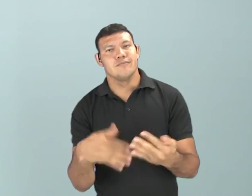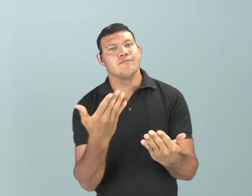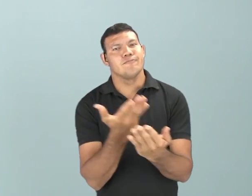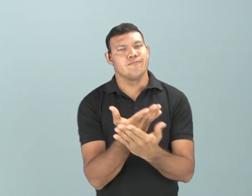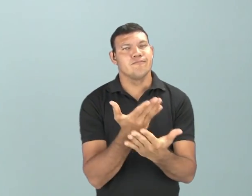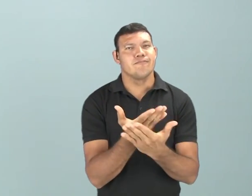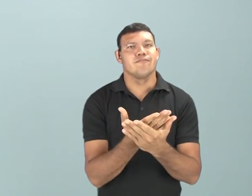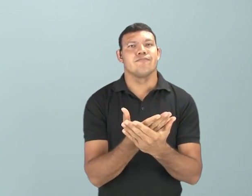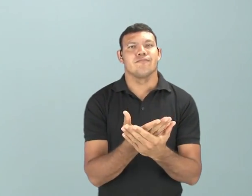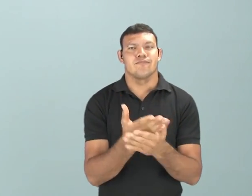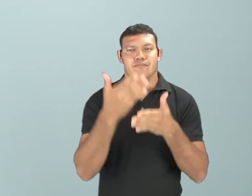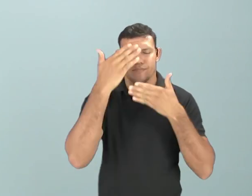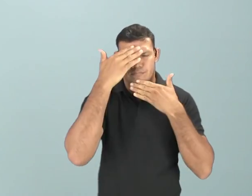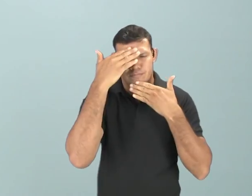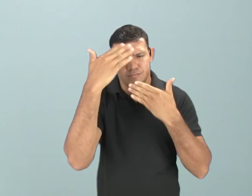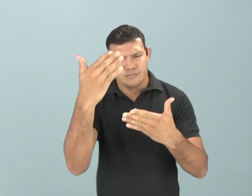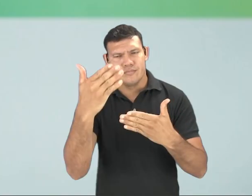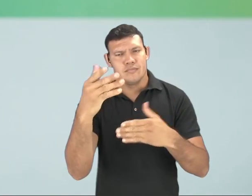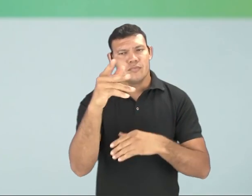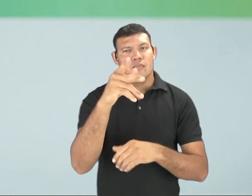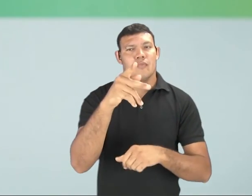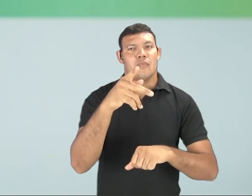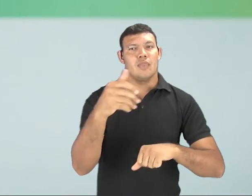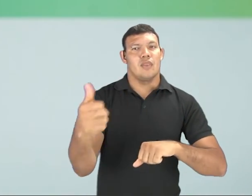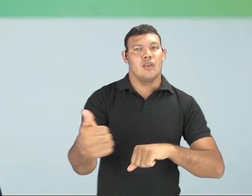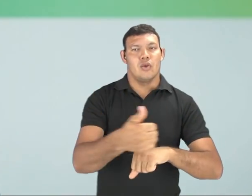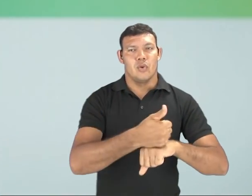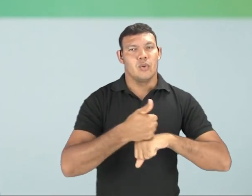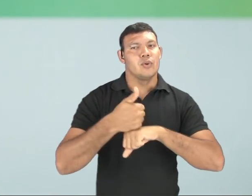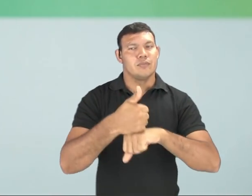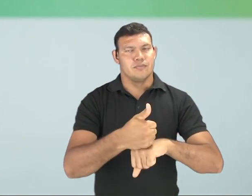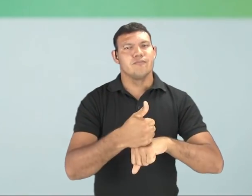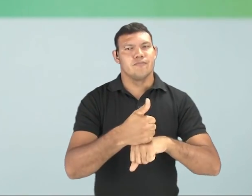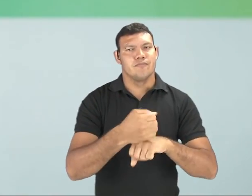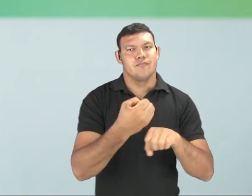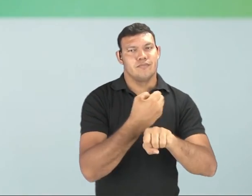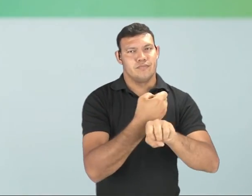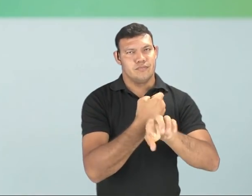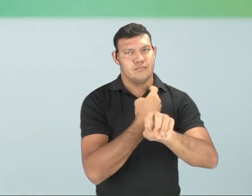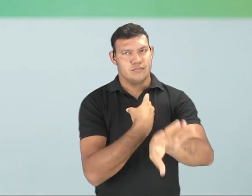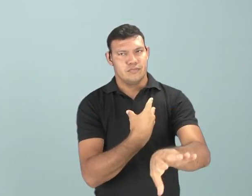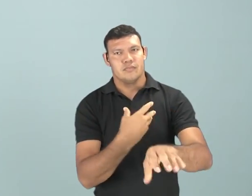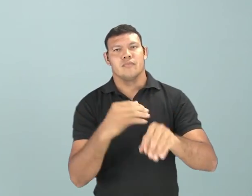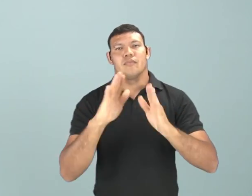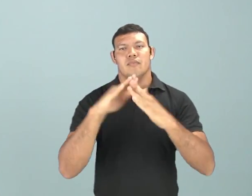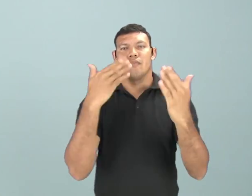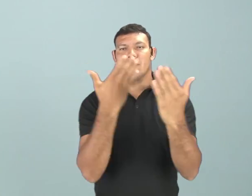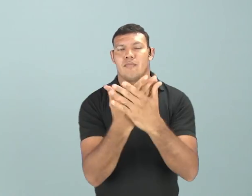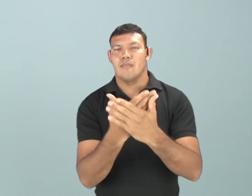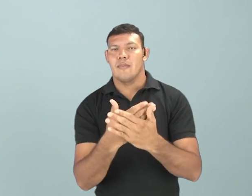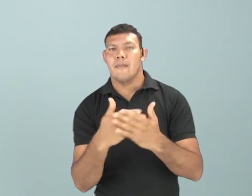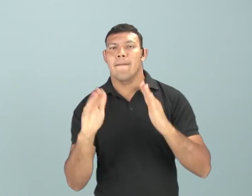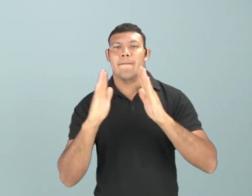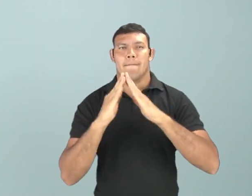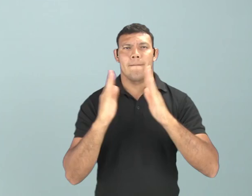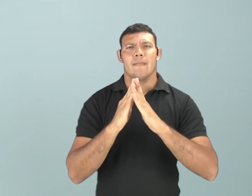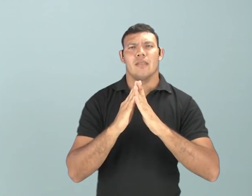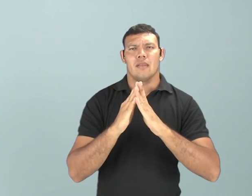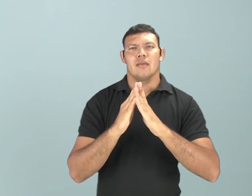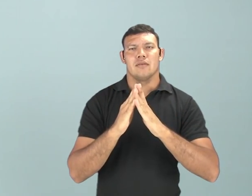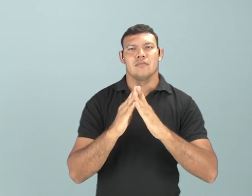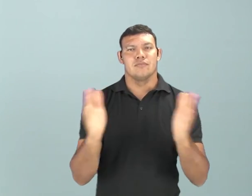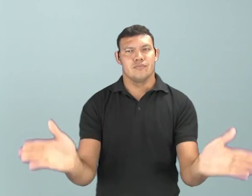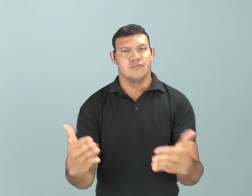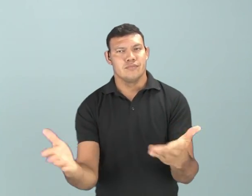de hoje. Agradeço a todos os profissionais envolvidos nesse projeto de educação à distância, Escola em Casa, promovida pelo Governo de Estado